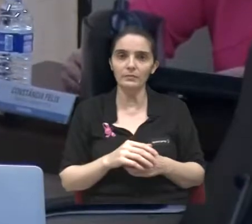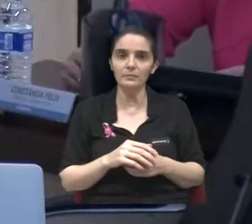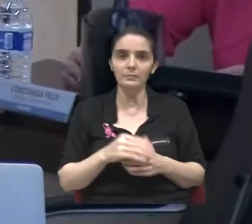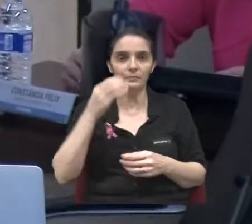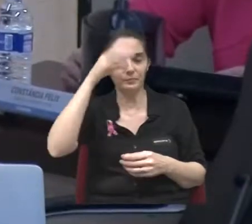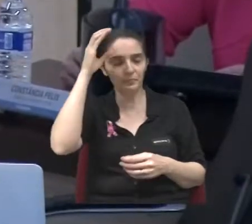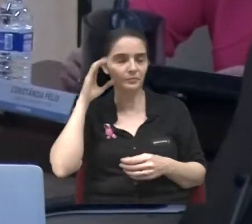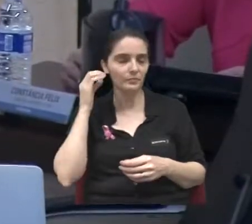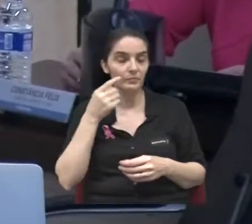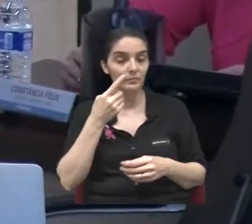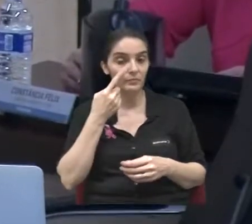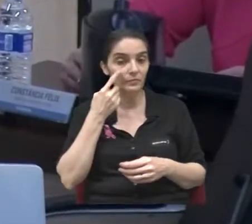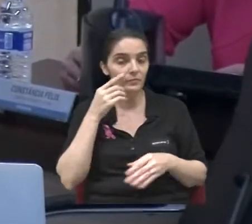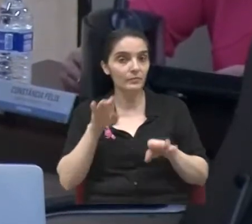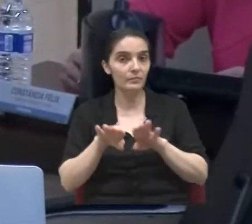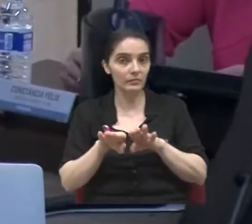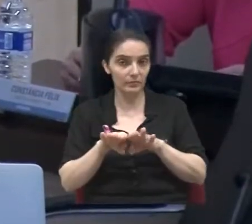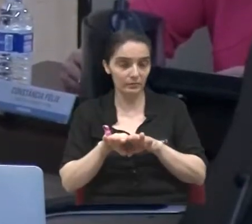uma elaboração maior